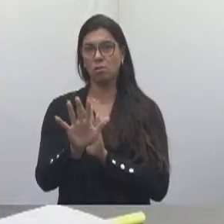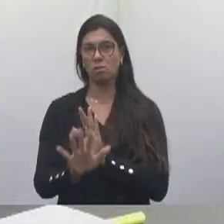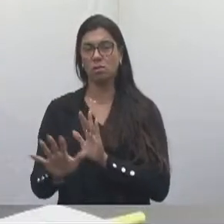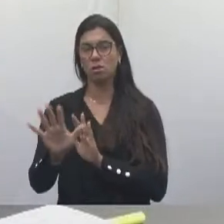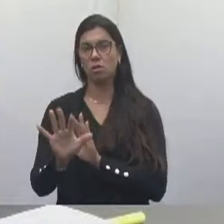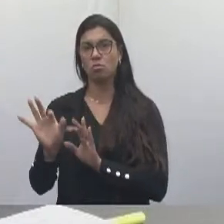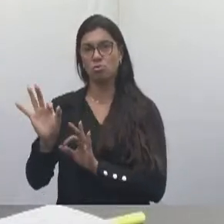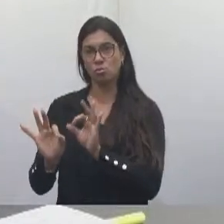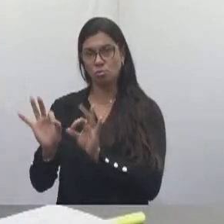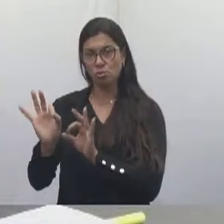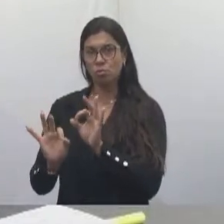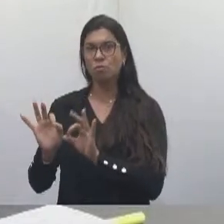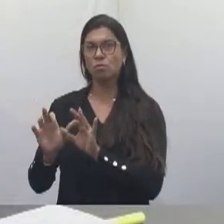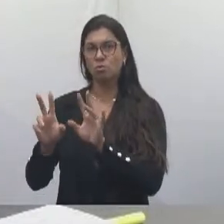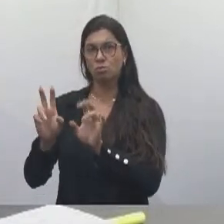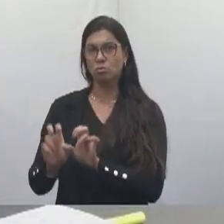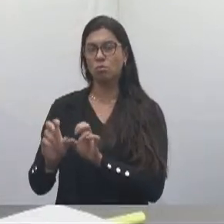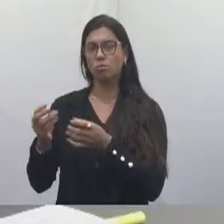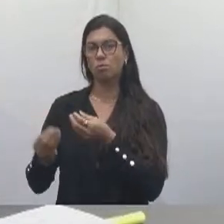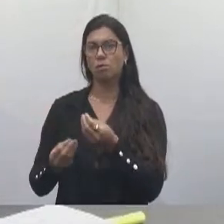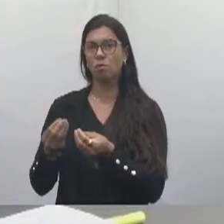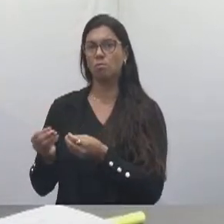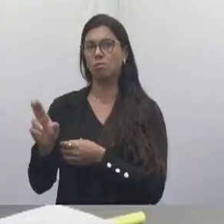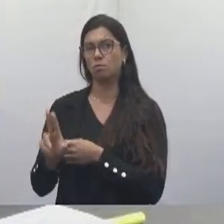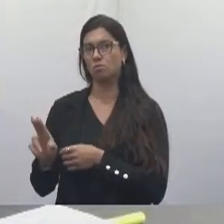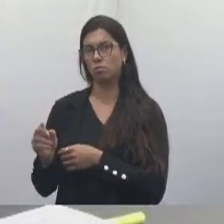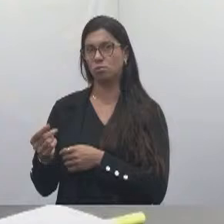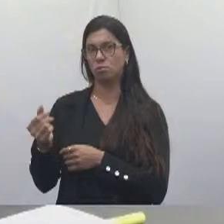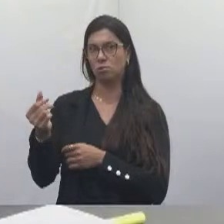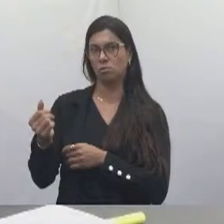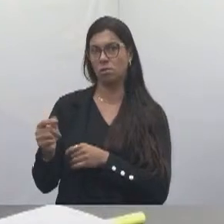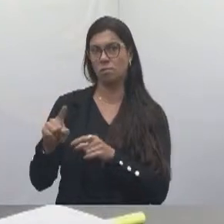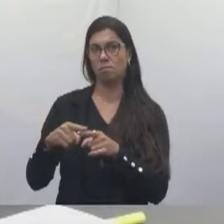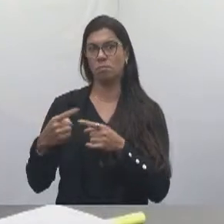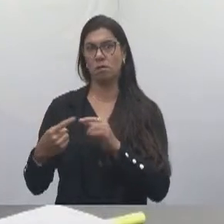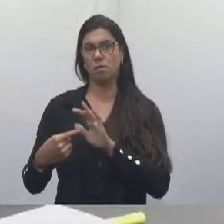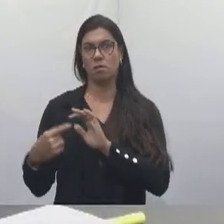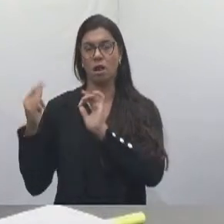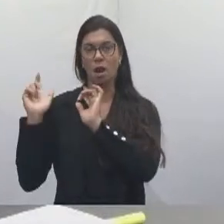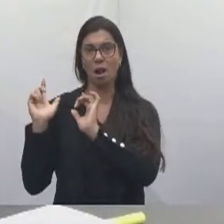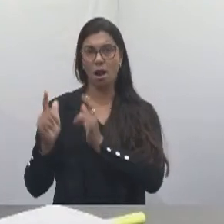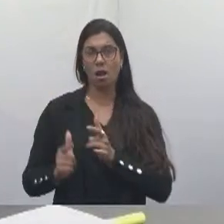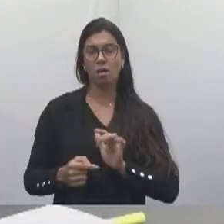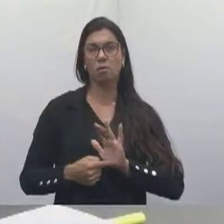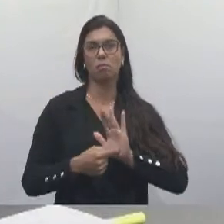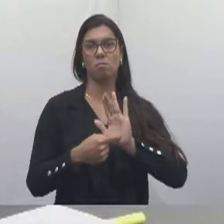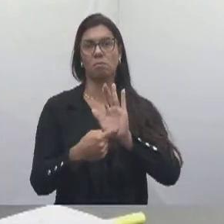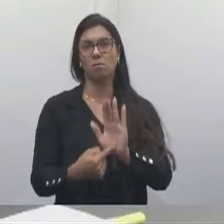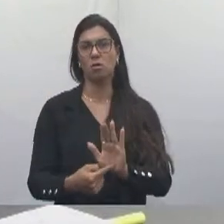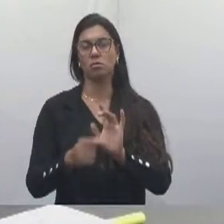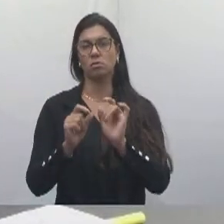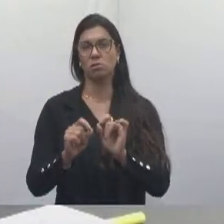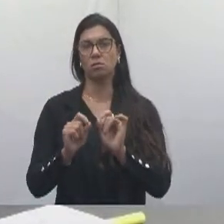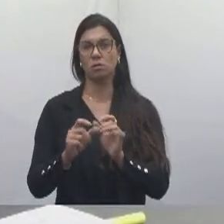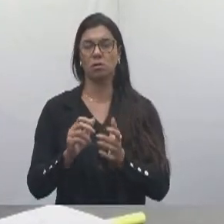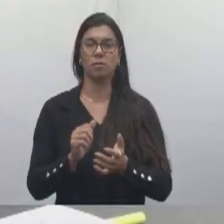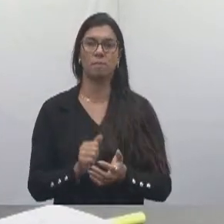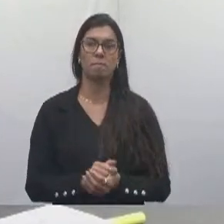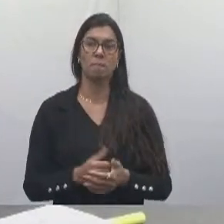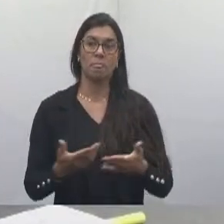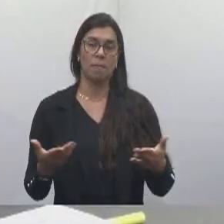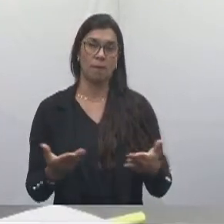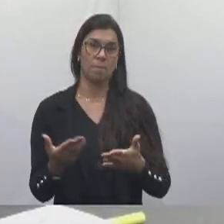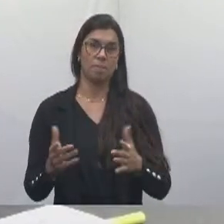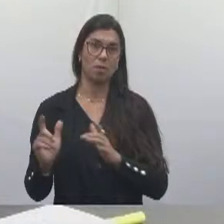a posterior, onde deixa um legado para a cidade de prédios públicos que